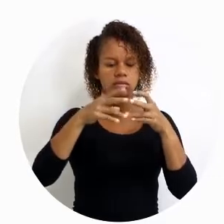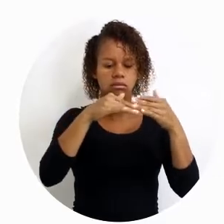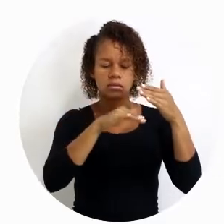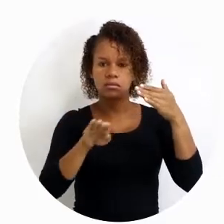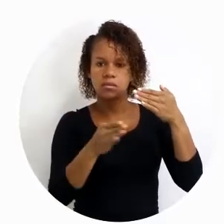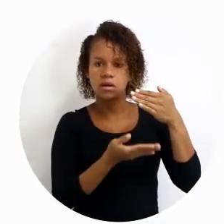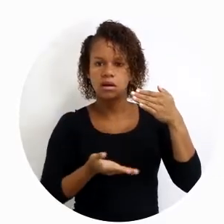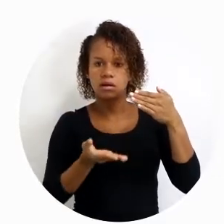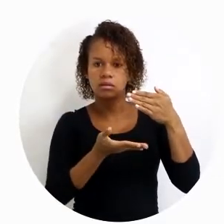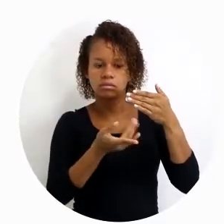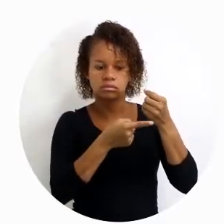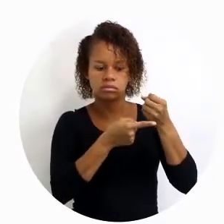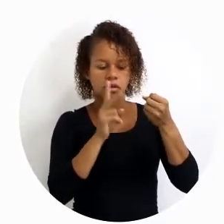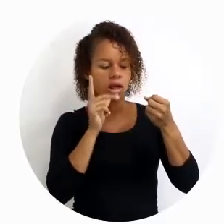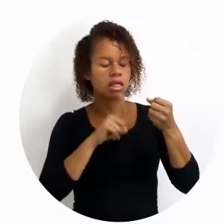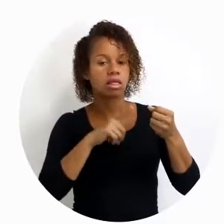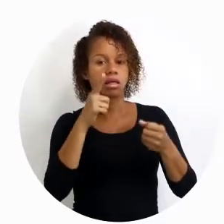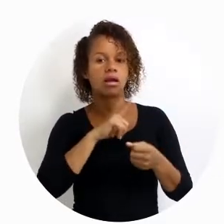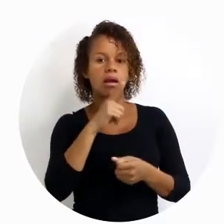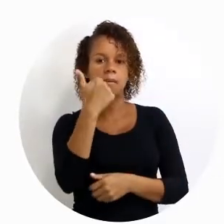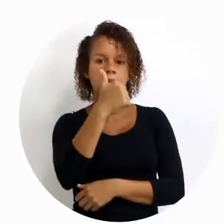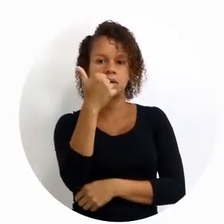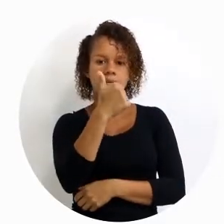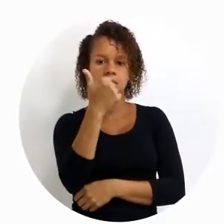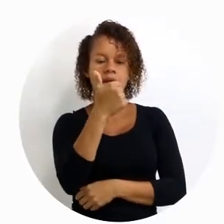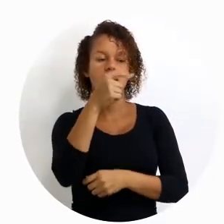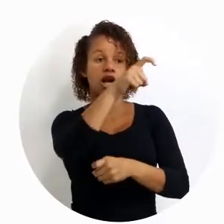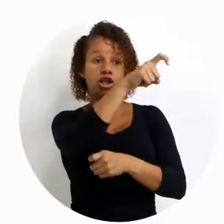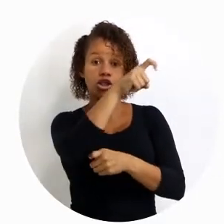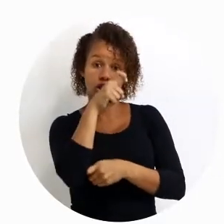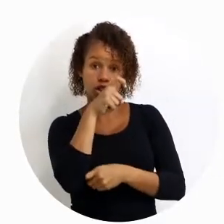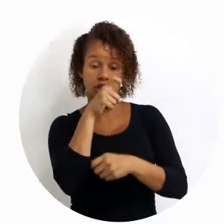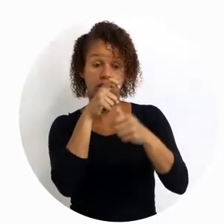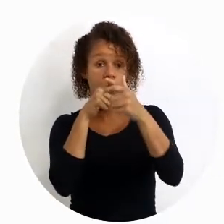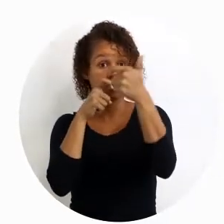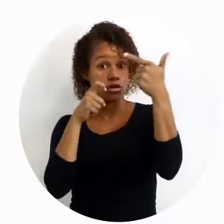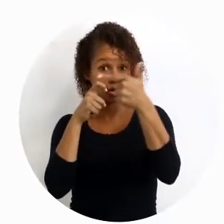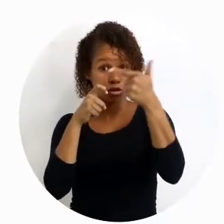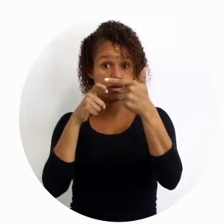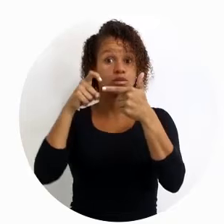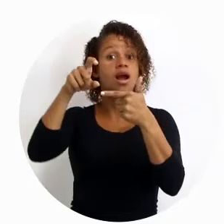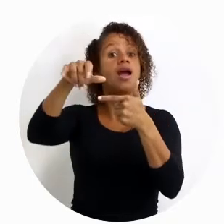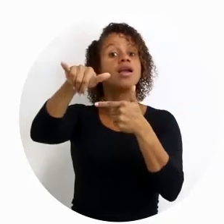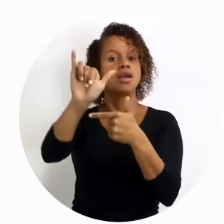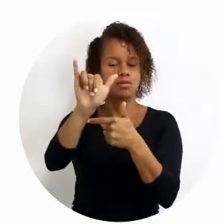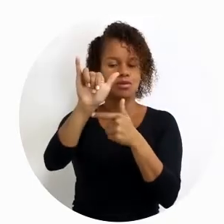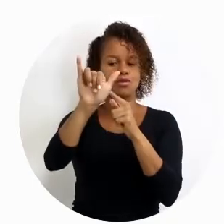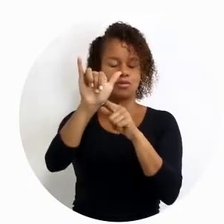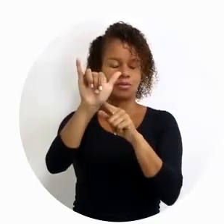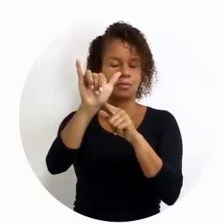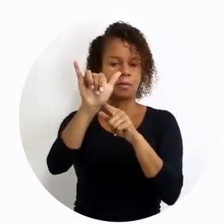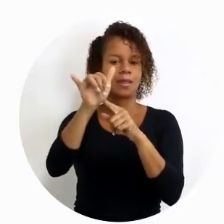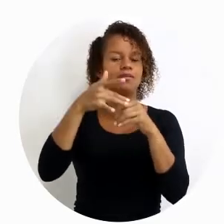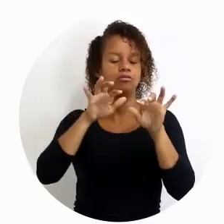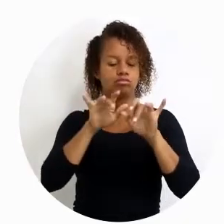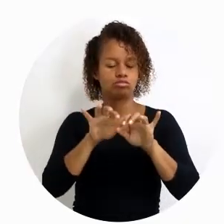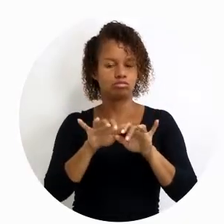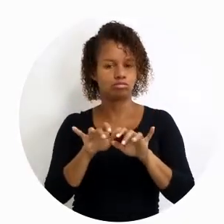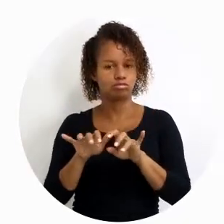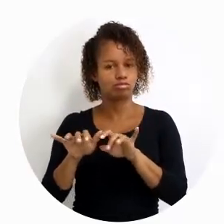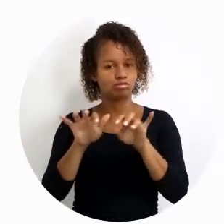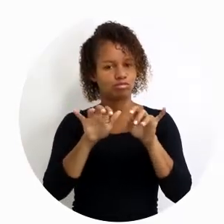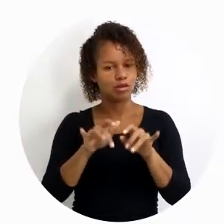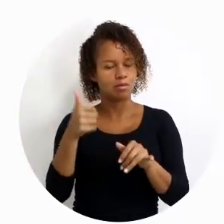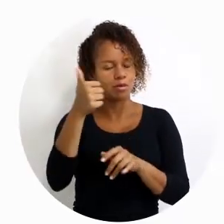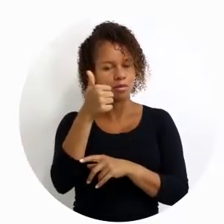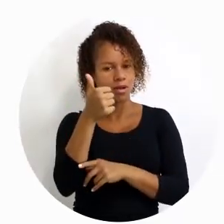na barra de dimensões em que eu tenho a primeira dimensão em X e a segunda em Y. Então nós vamos digitar